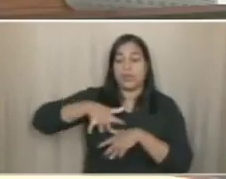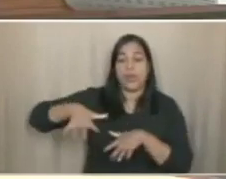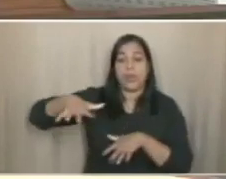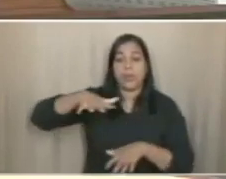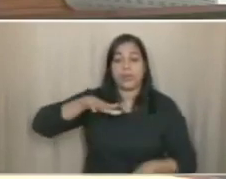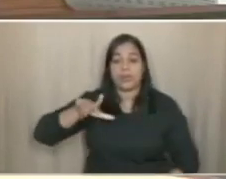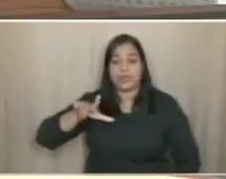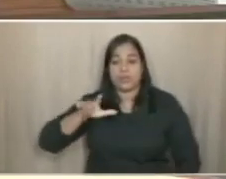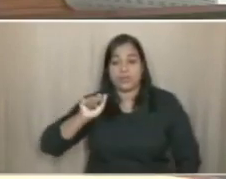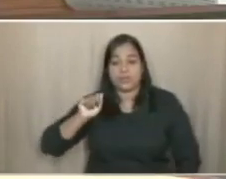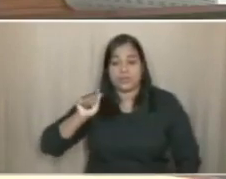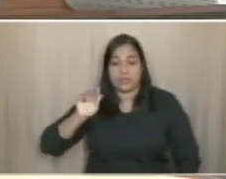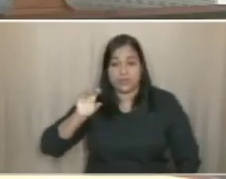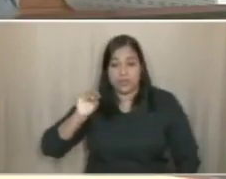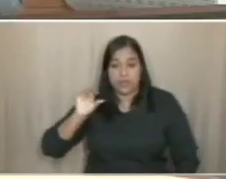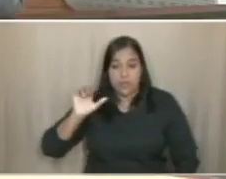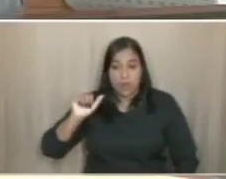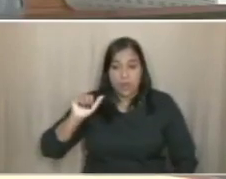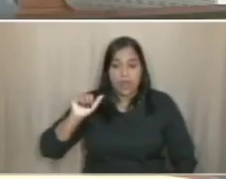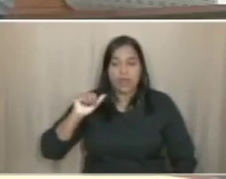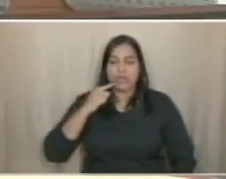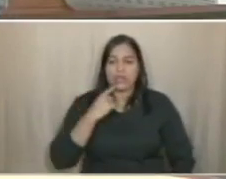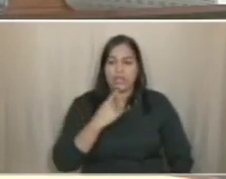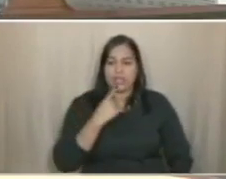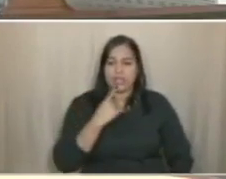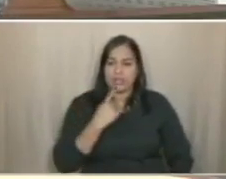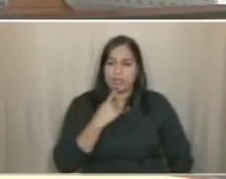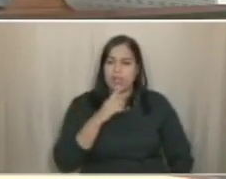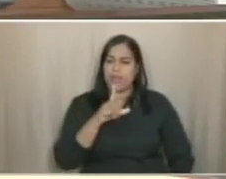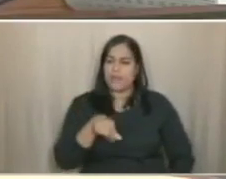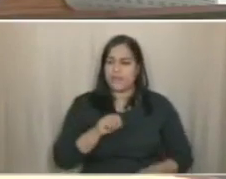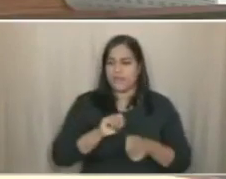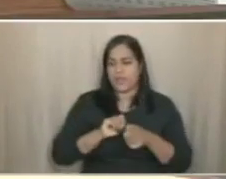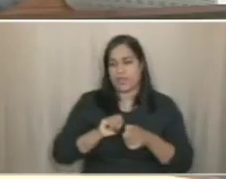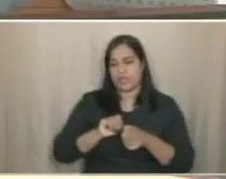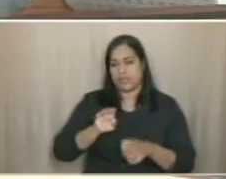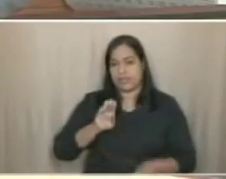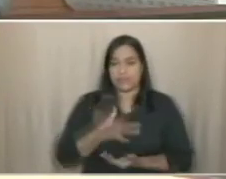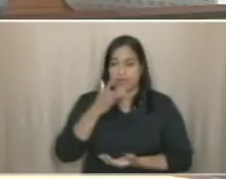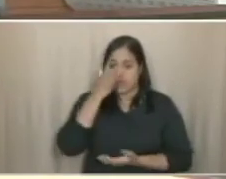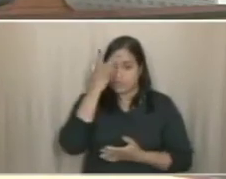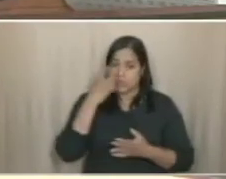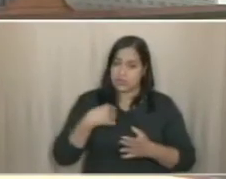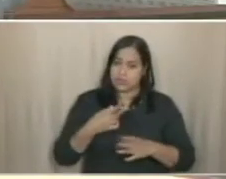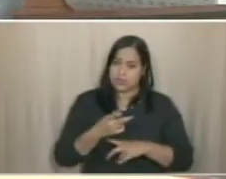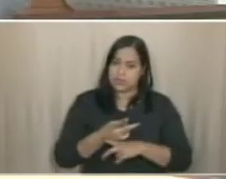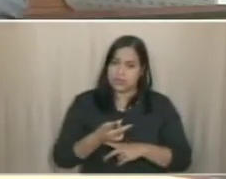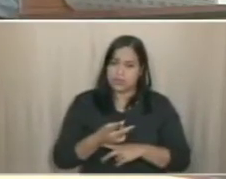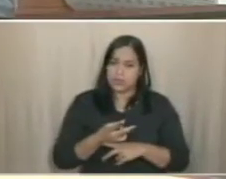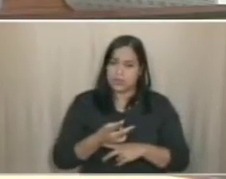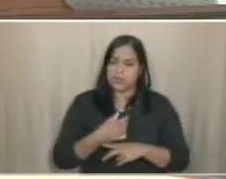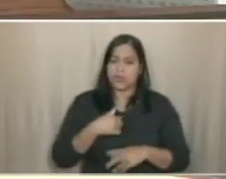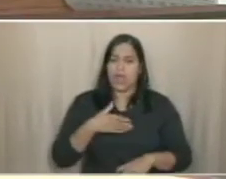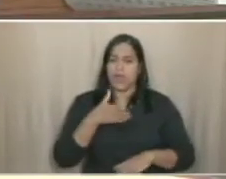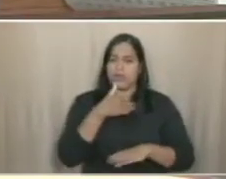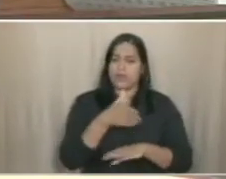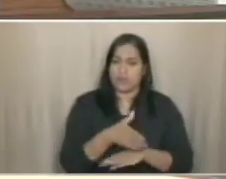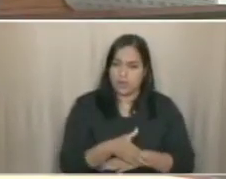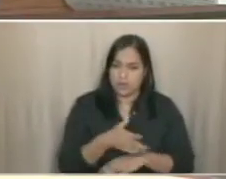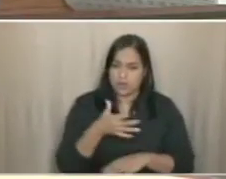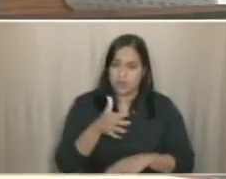entorno da lagoa que vem me reclamar faça os melões para que a polícia aja eu vou no décimo nome